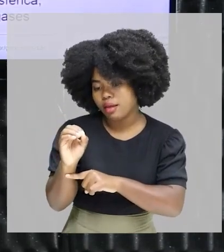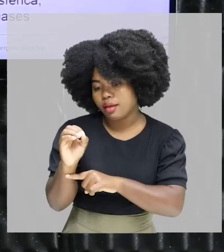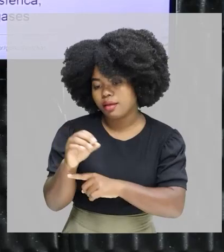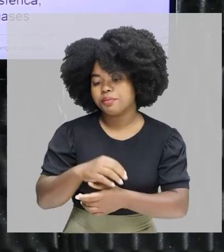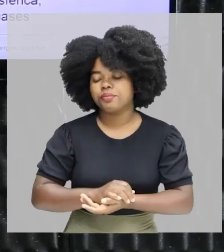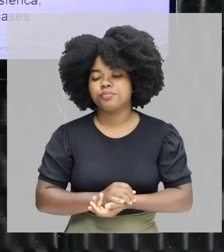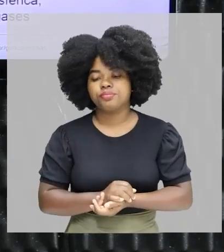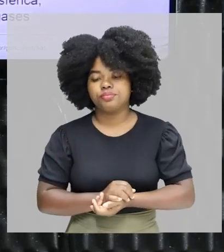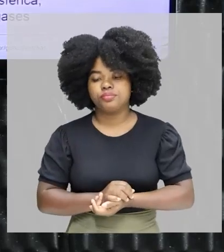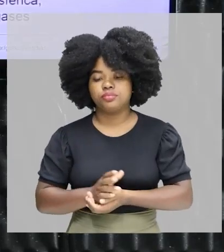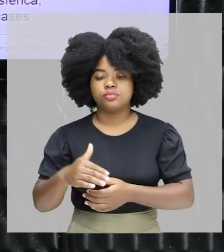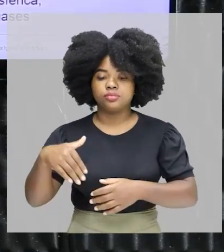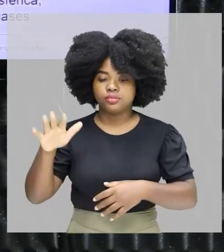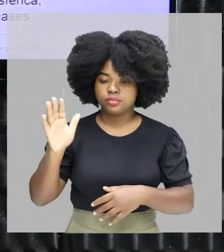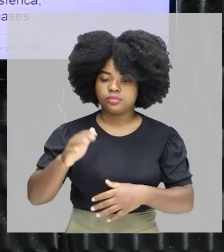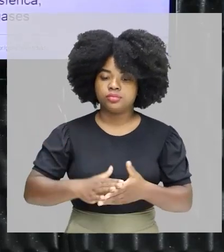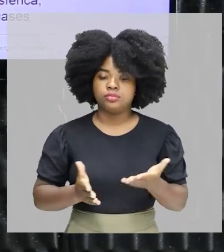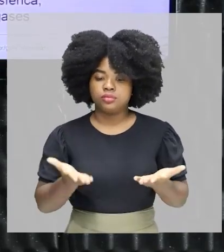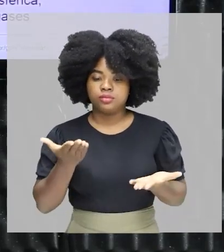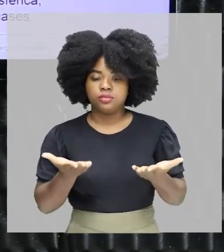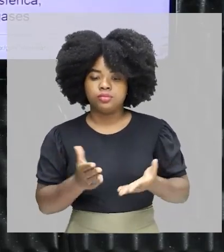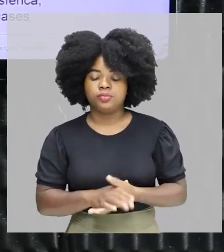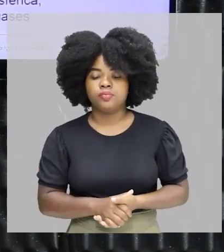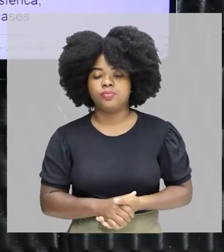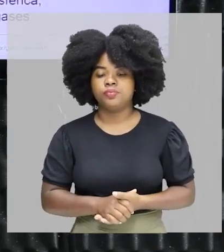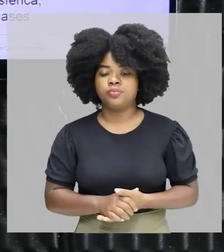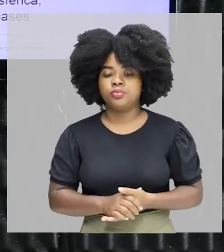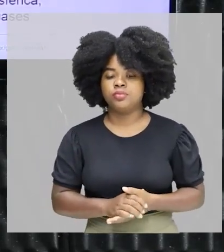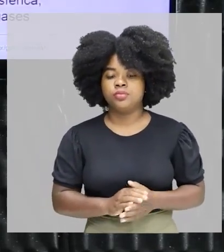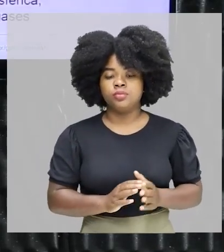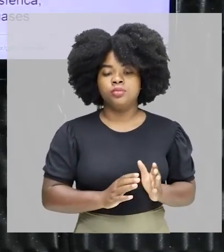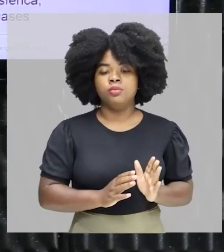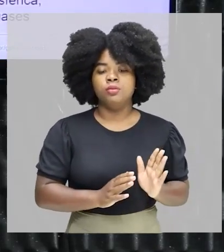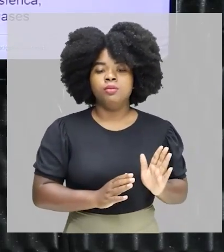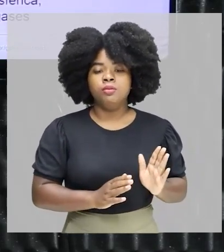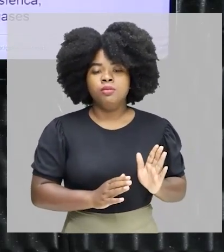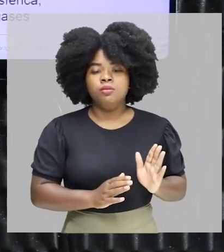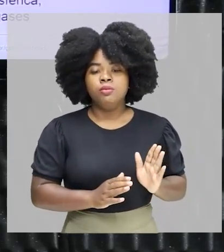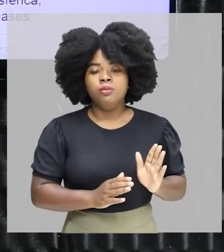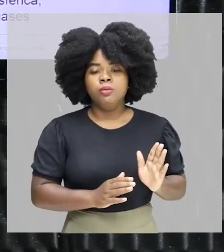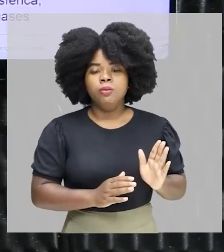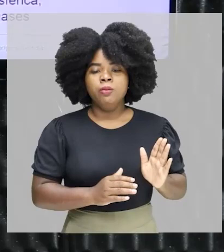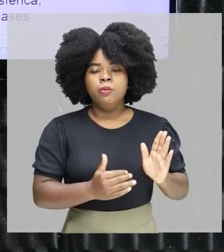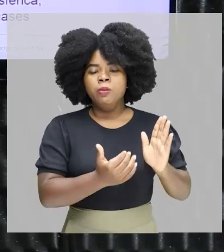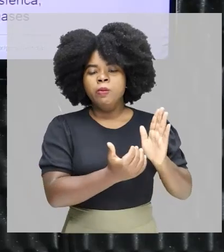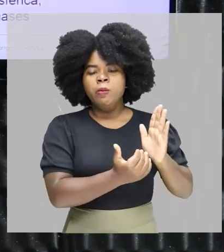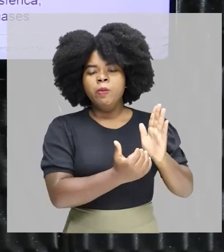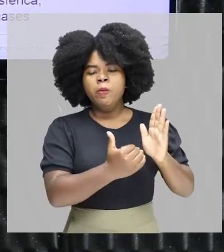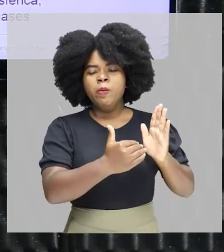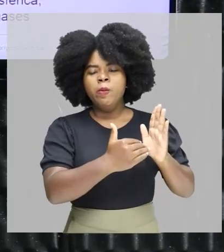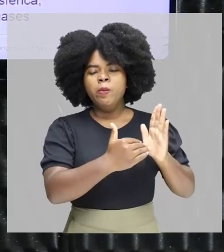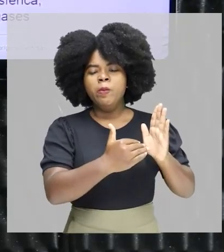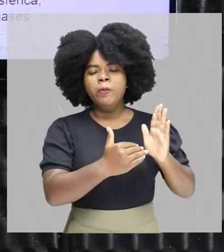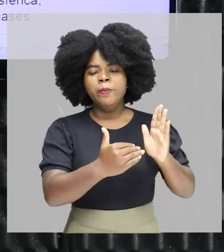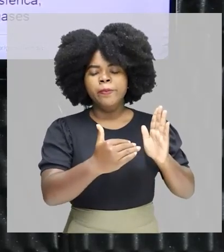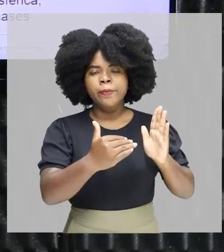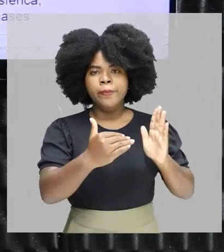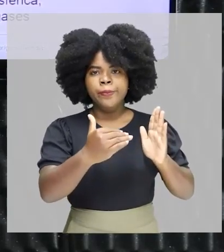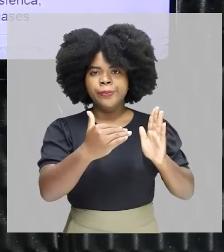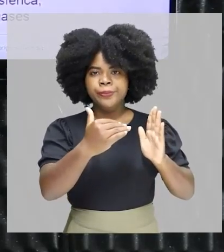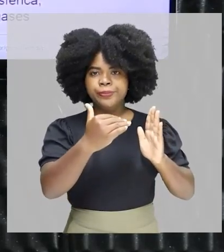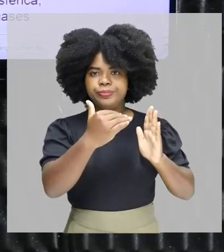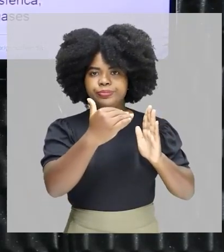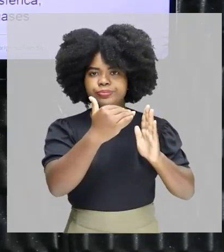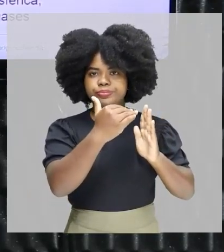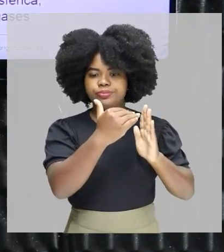certo? Maior concentração de oxigênio. À medida que nós aumentamos a altura,